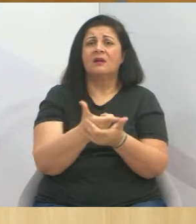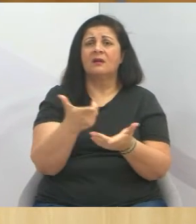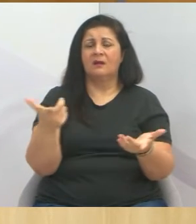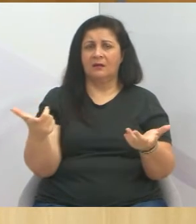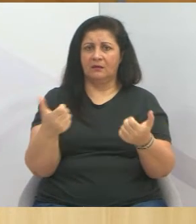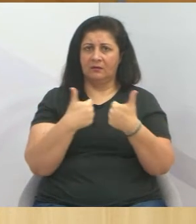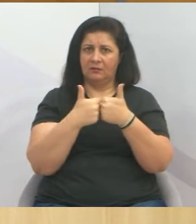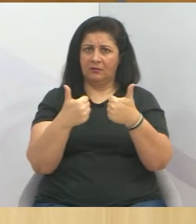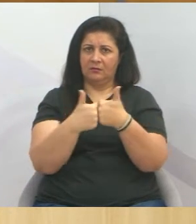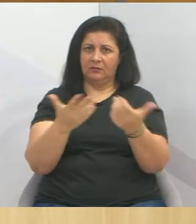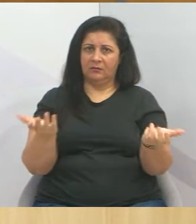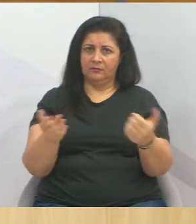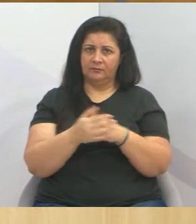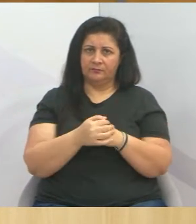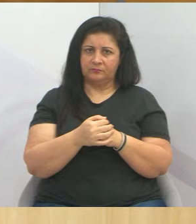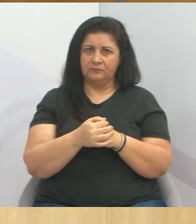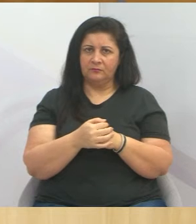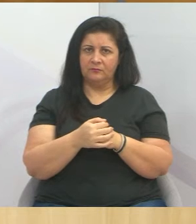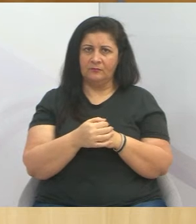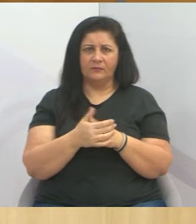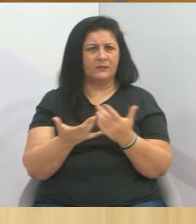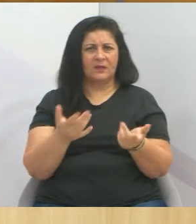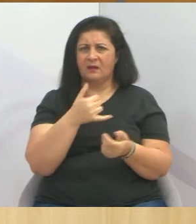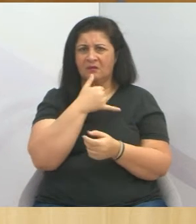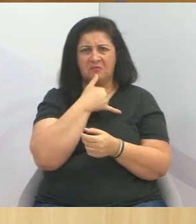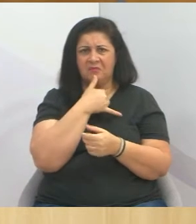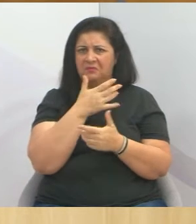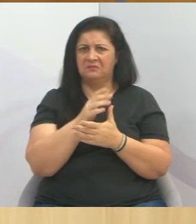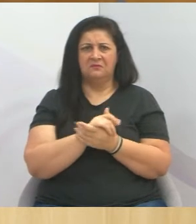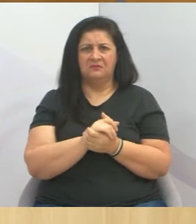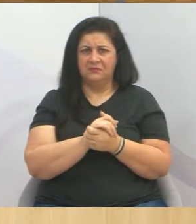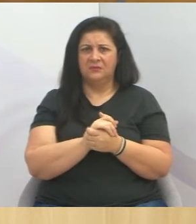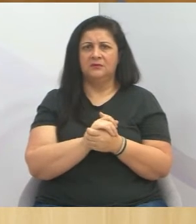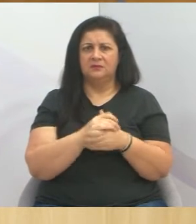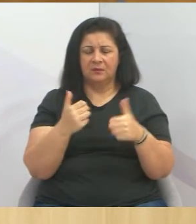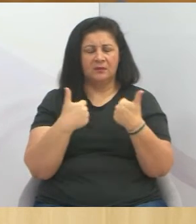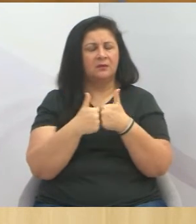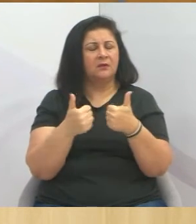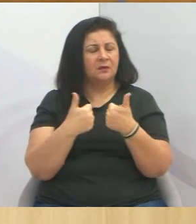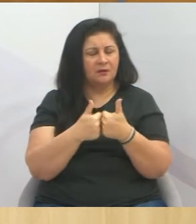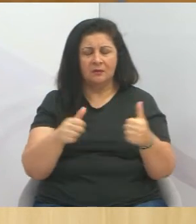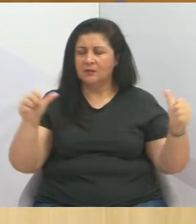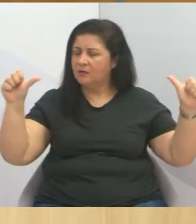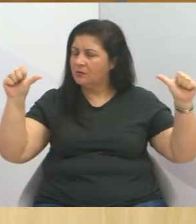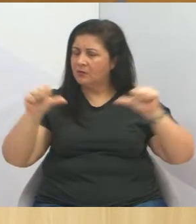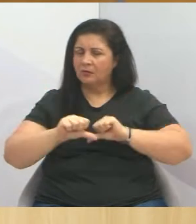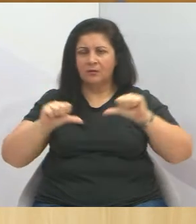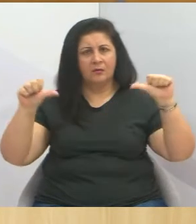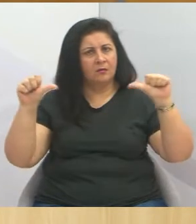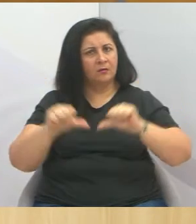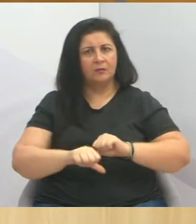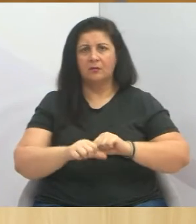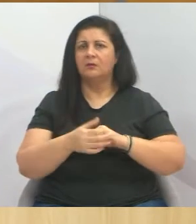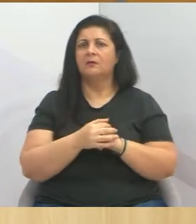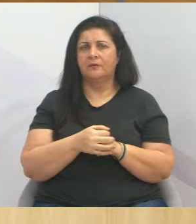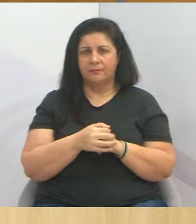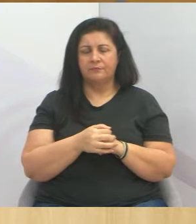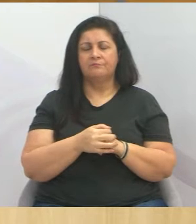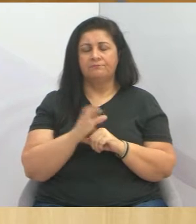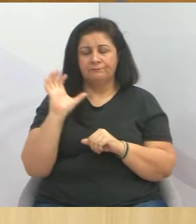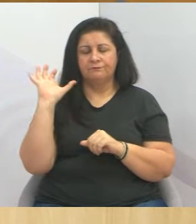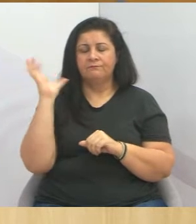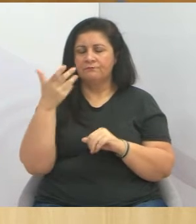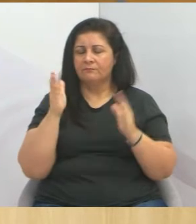que passa aqui que é o Viação Jacareí é lamentável Infelizmente o transporte na nossa cidade é lamentável Mas essa é a